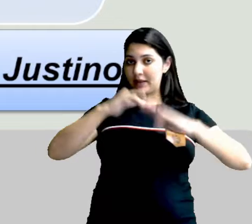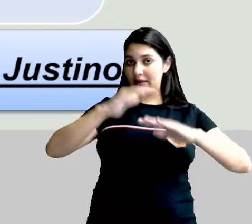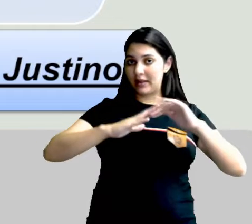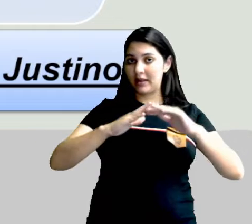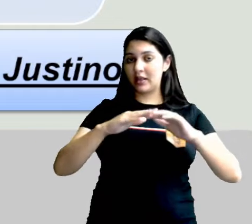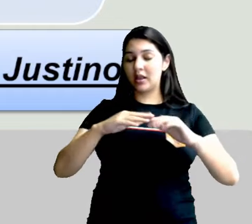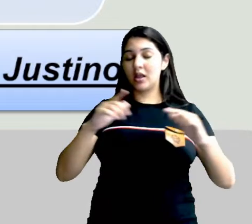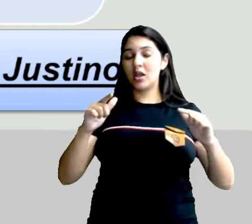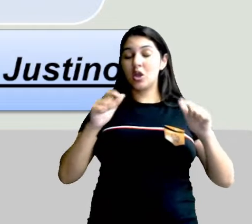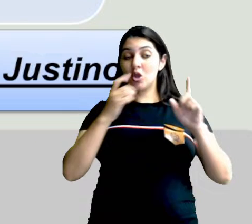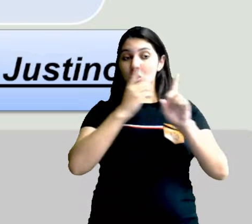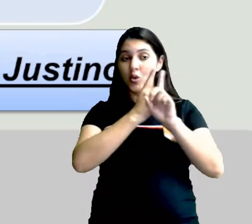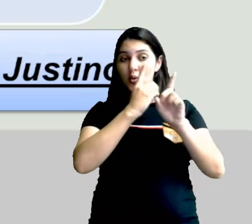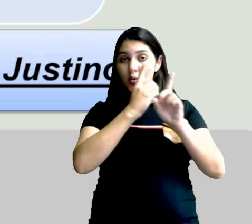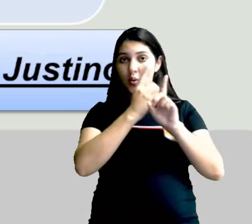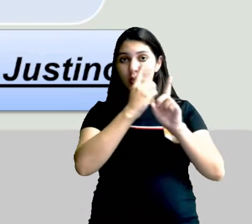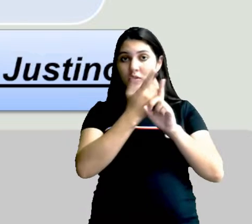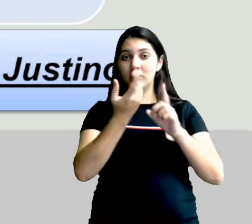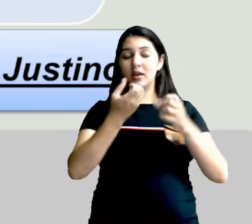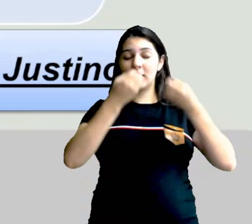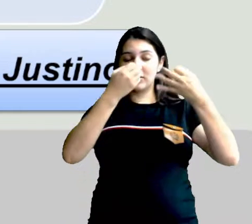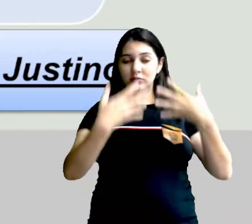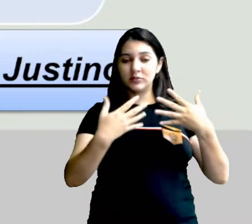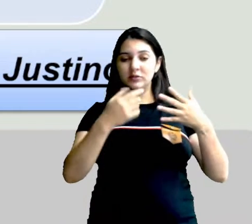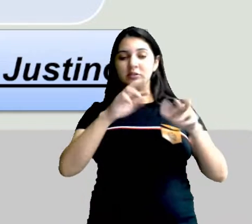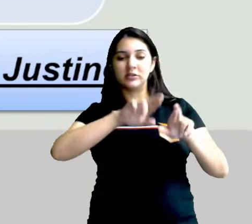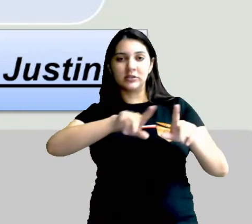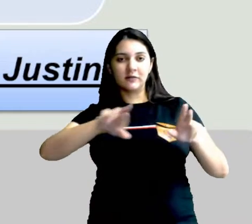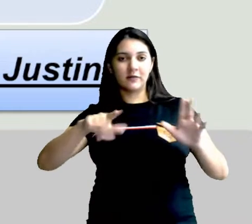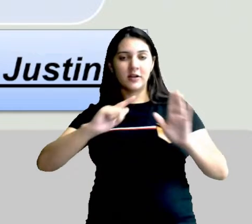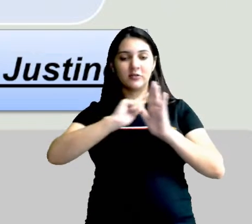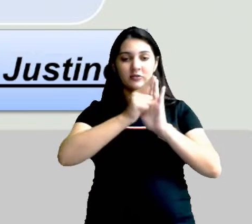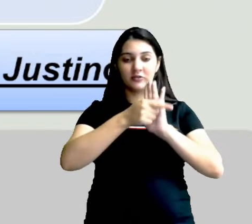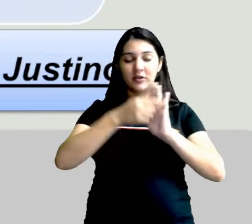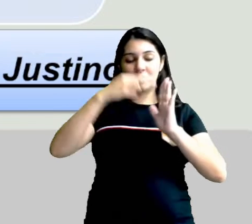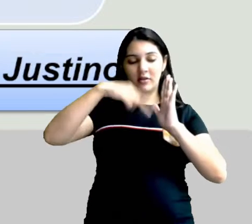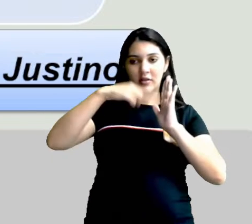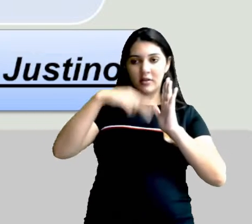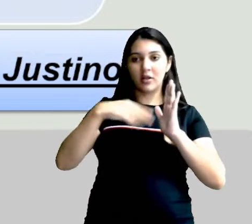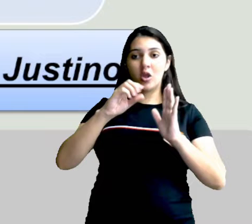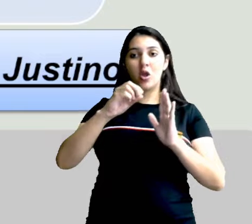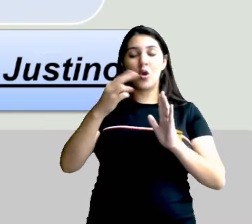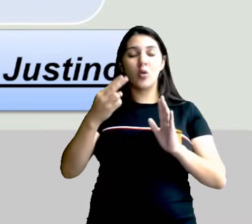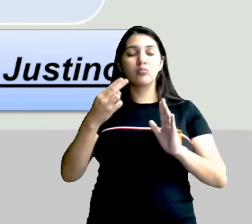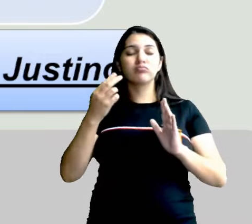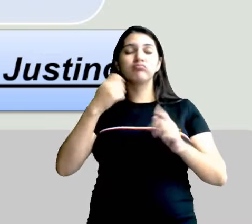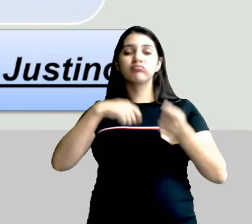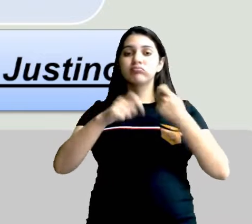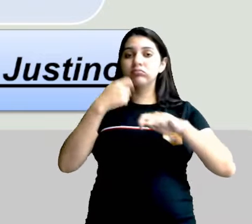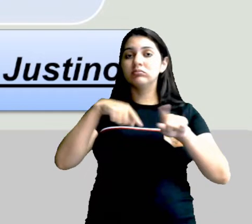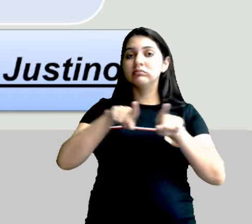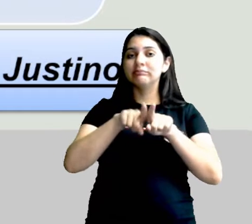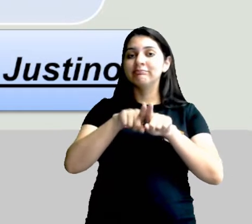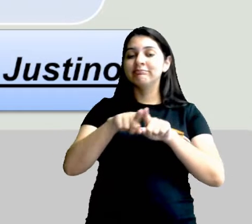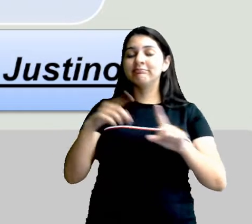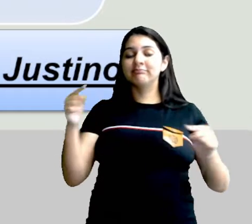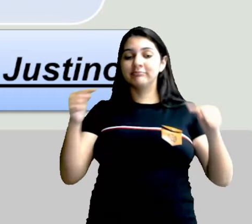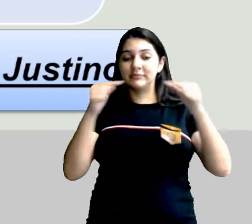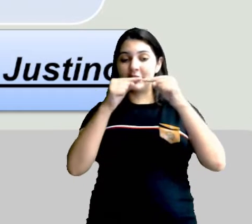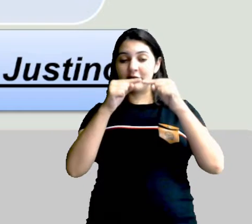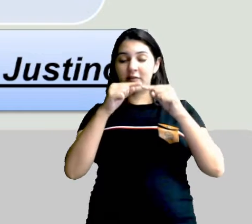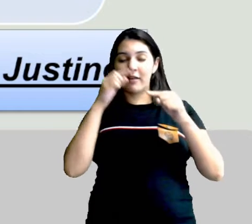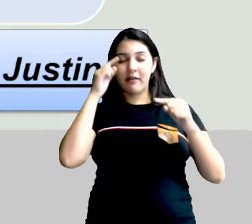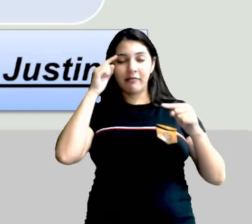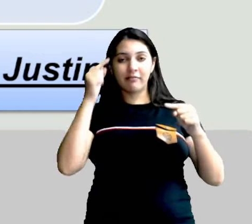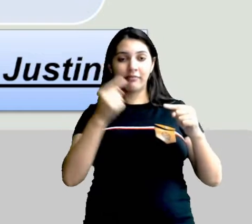habilidades, localizar informações explícitas em diferentes gêneros lidos, ouvidos ou sinalizados, identificar a ideia central